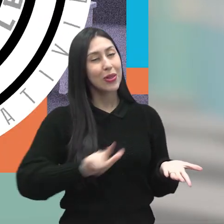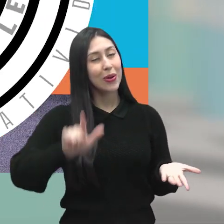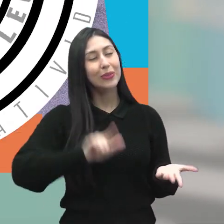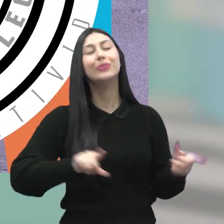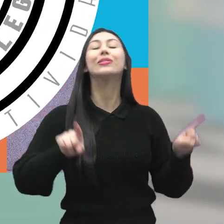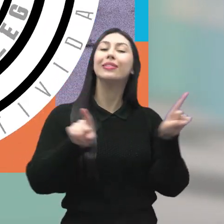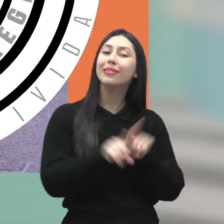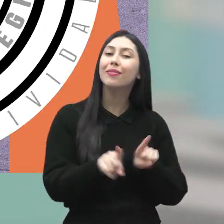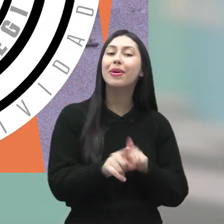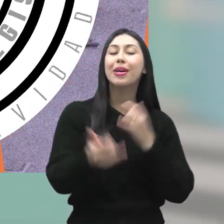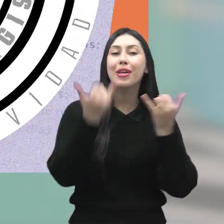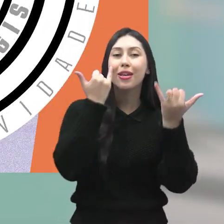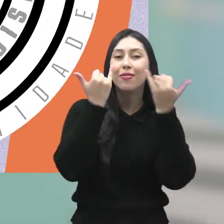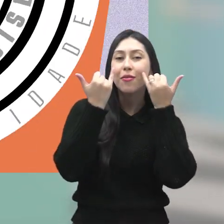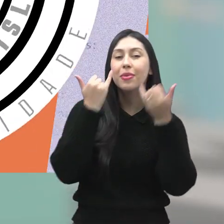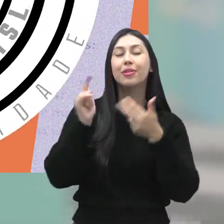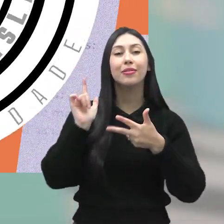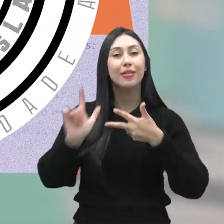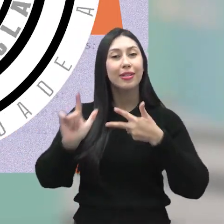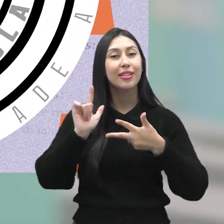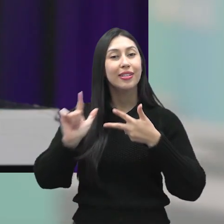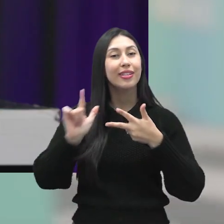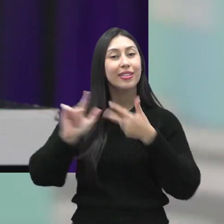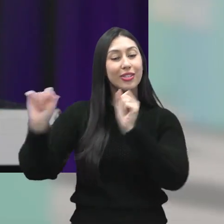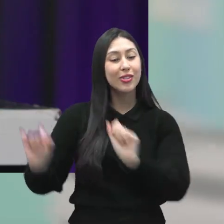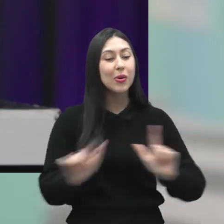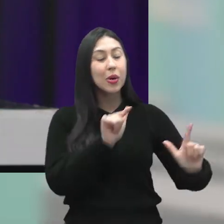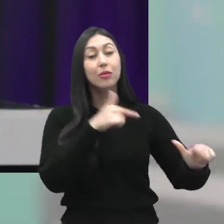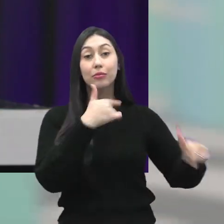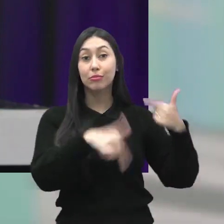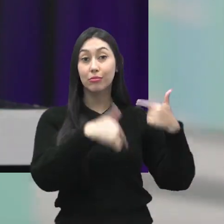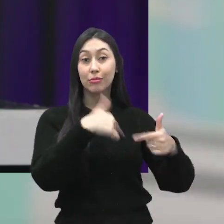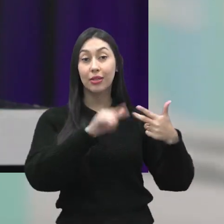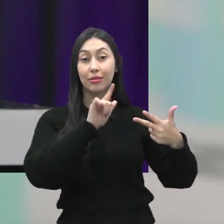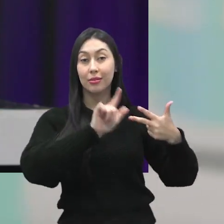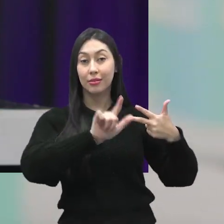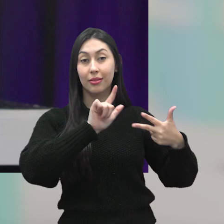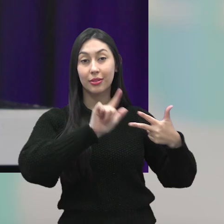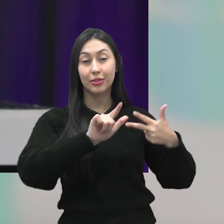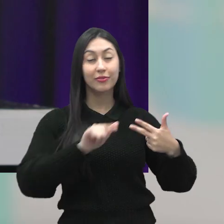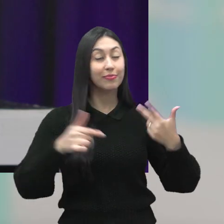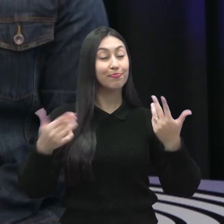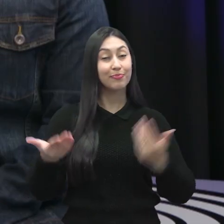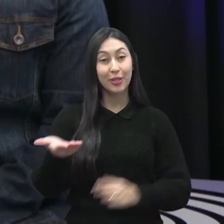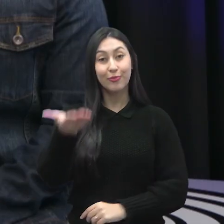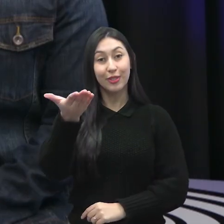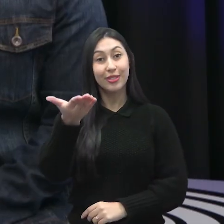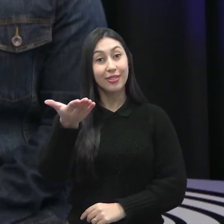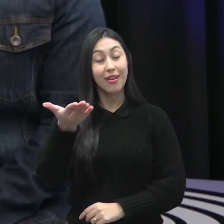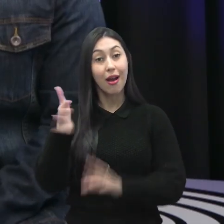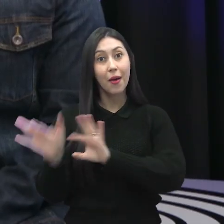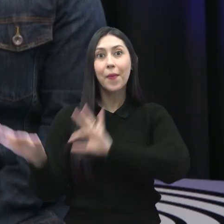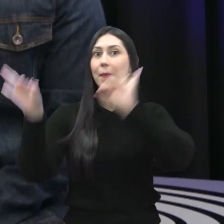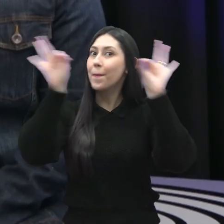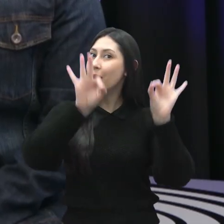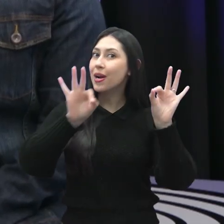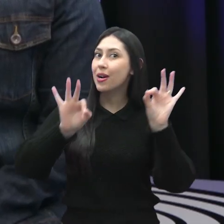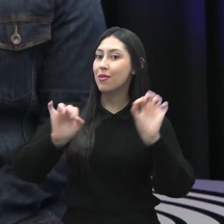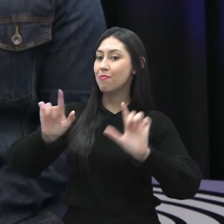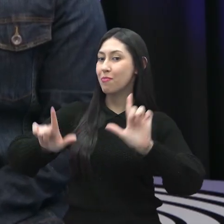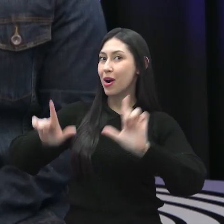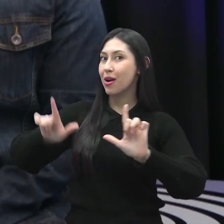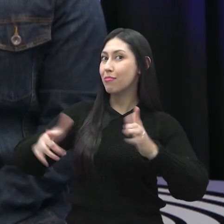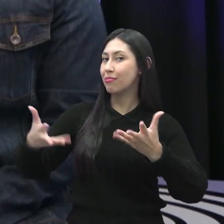claro, tem informação direto do Legislativo no quadro Atividade Legislativa. Então você fica por aqui com a gente